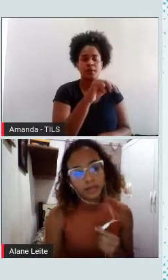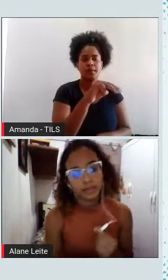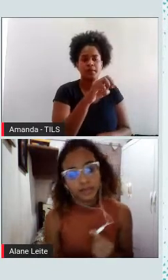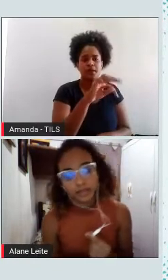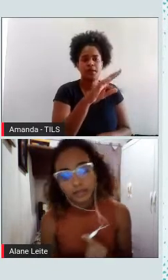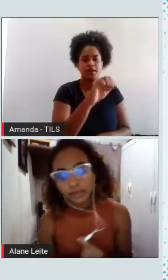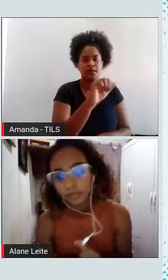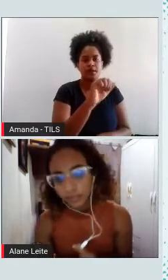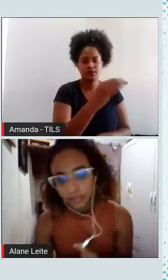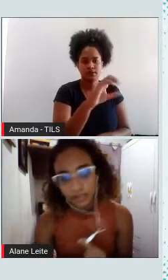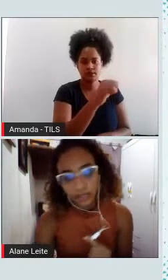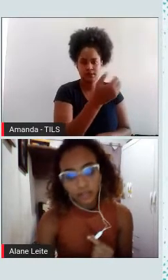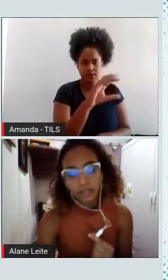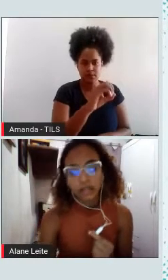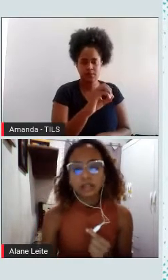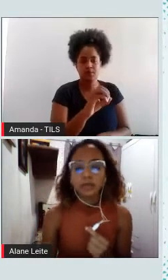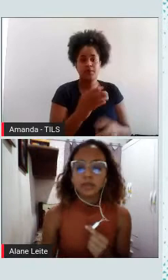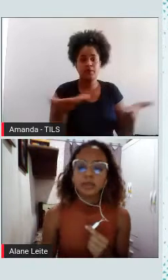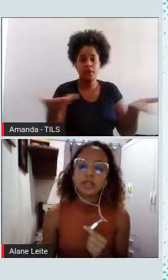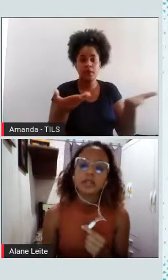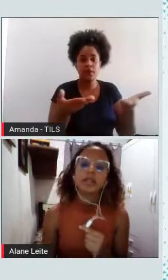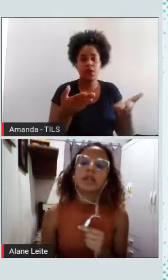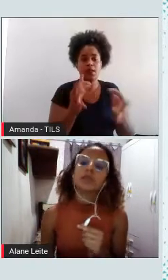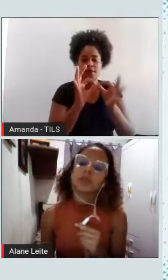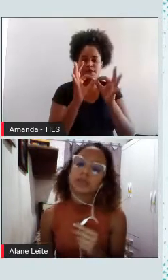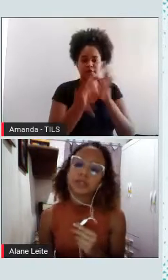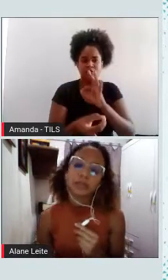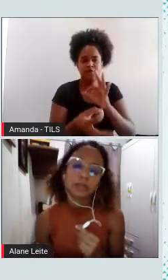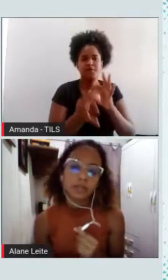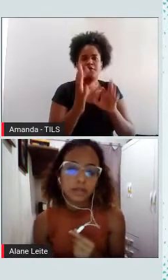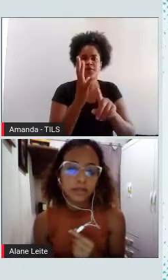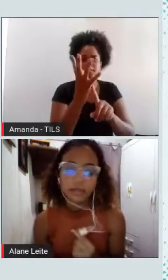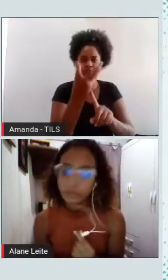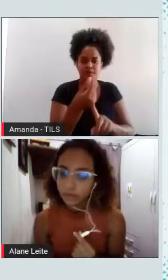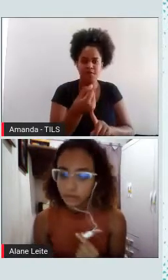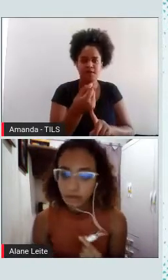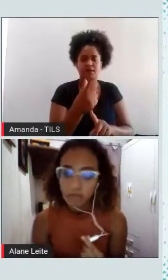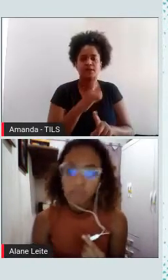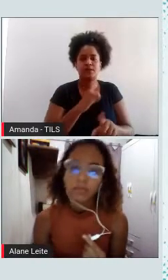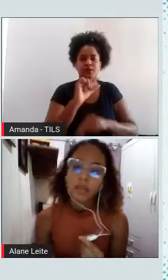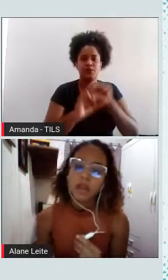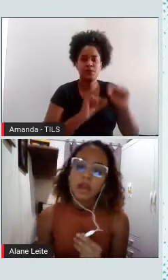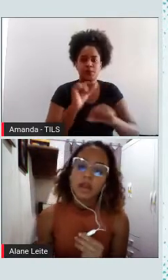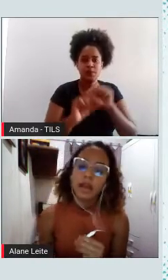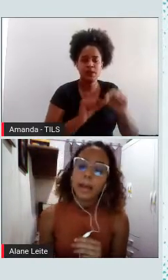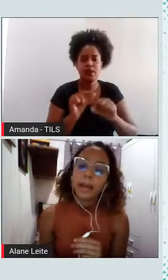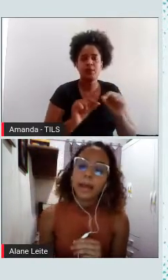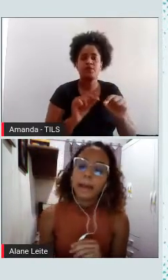Nas propriedades físicas, a gente pode observar os pontos de ebulição e de fusão,